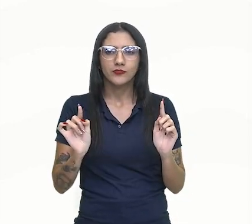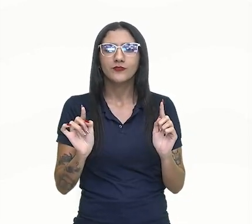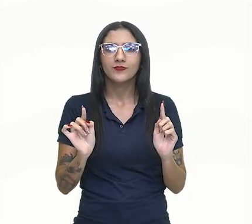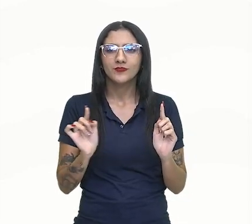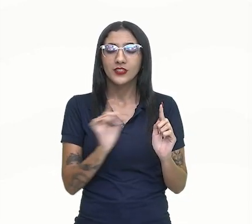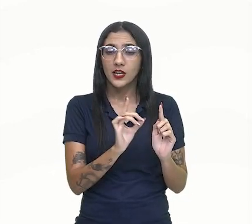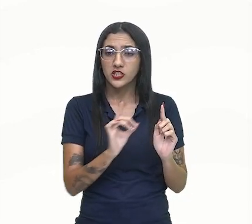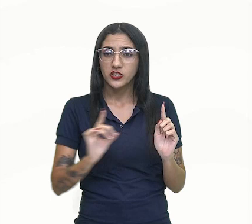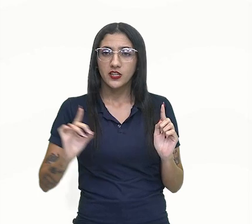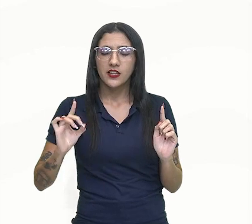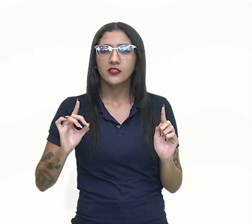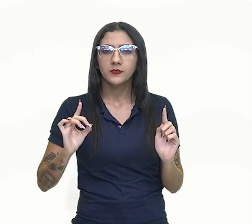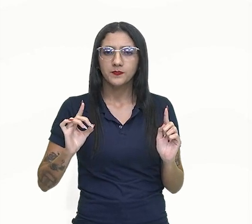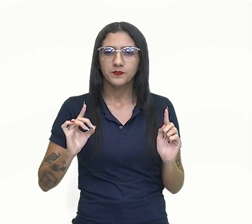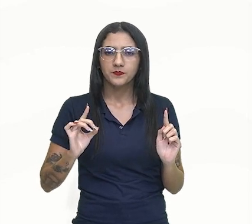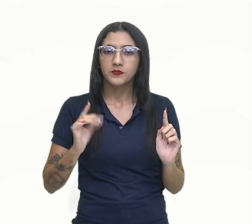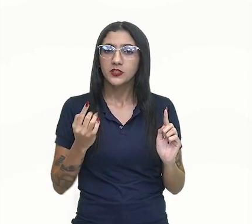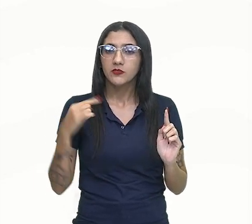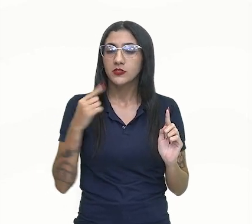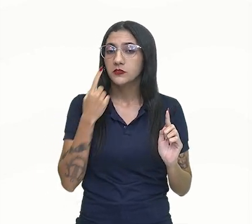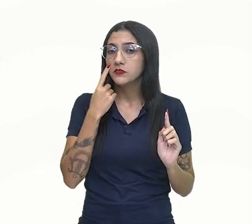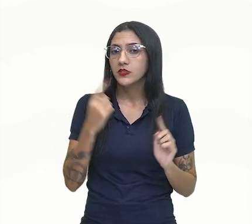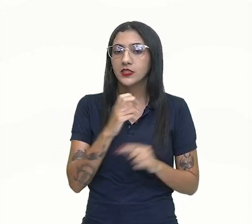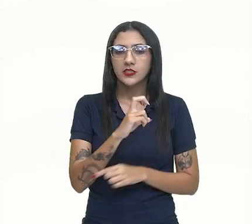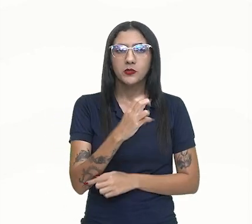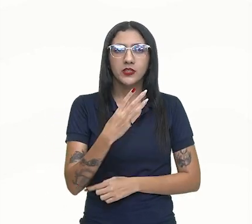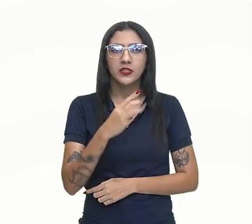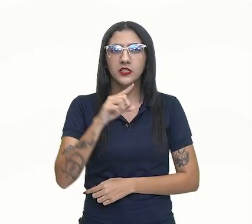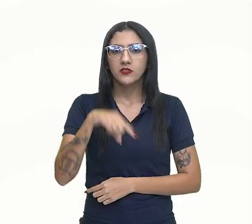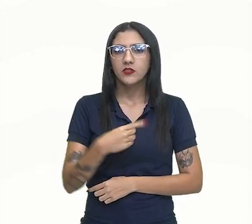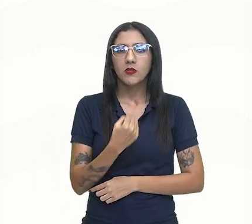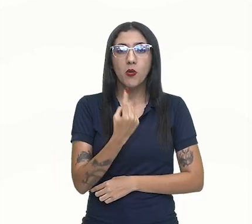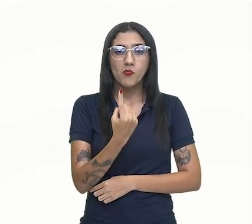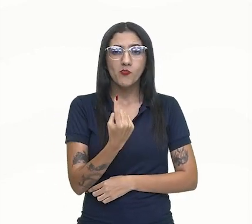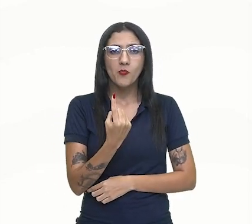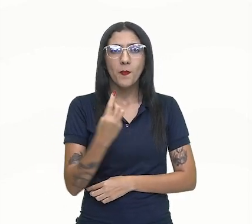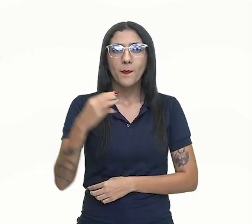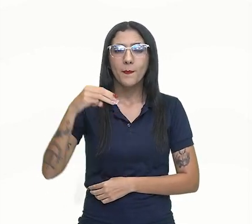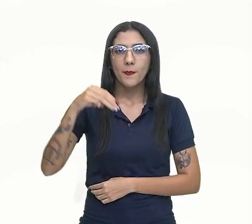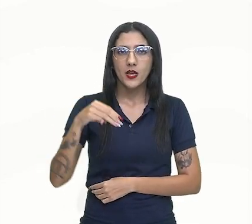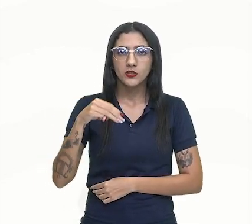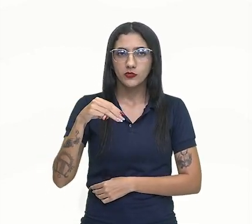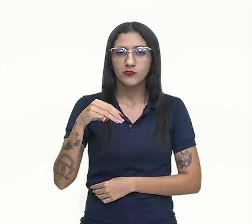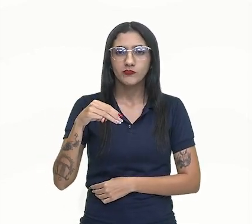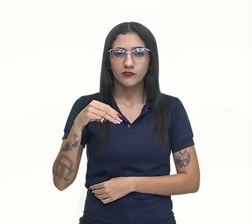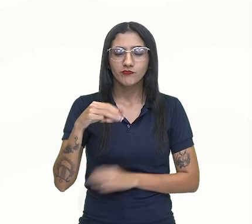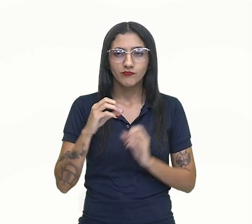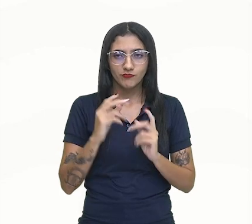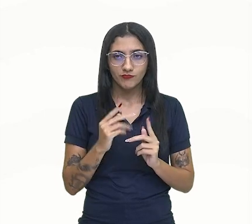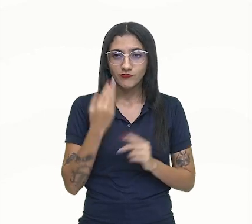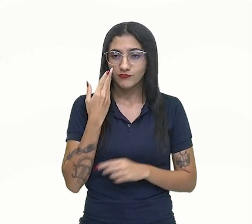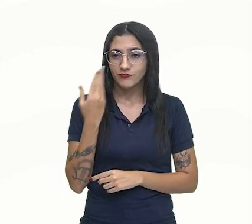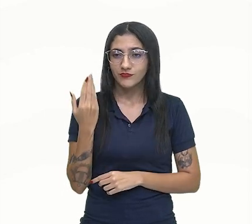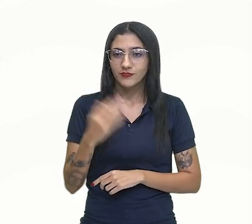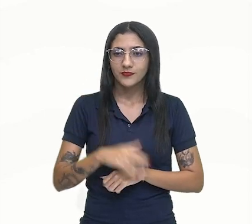a direita. Então, você tem 53,1 metro. Viram só?